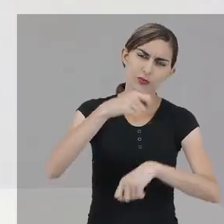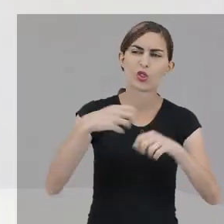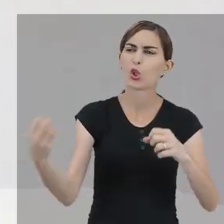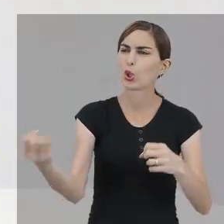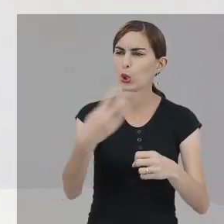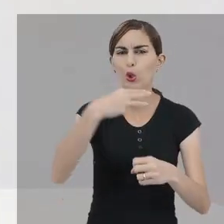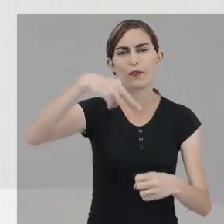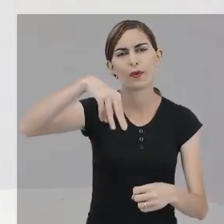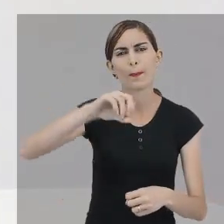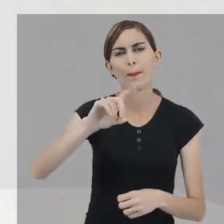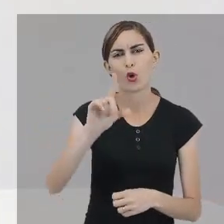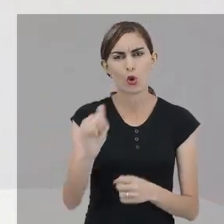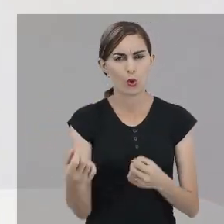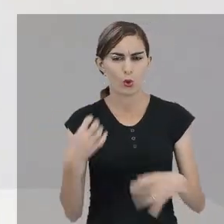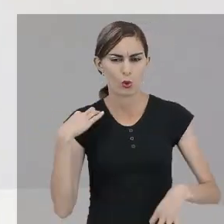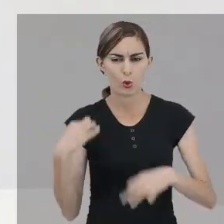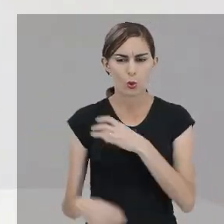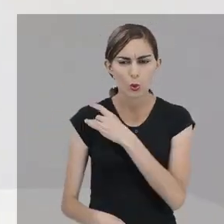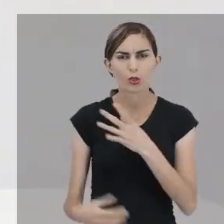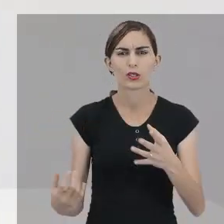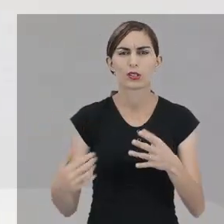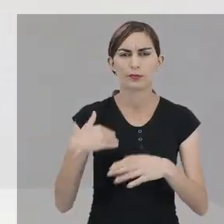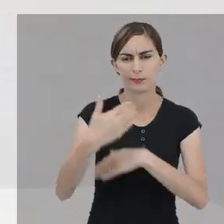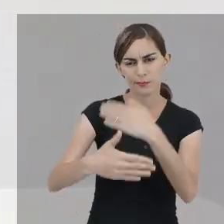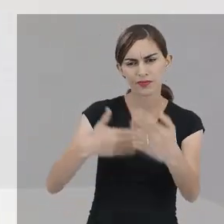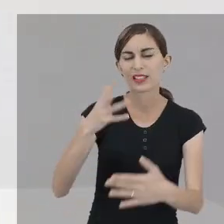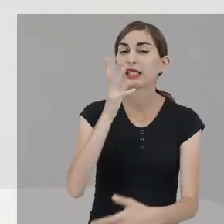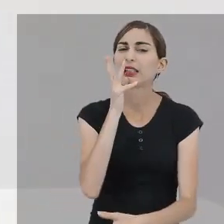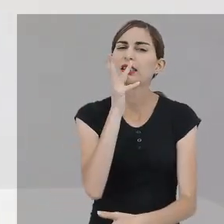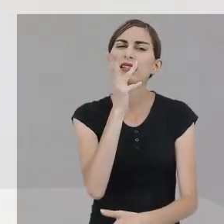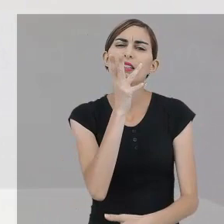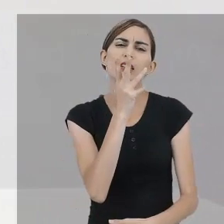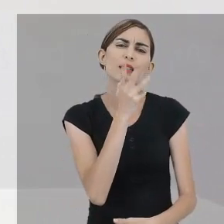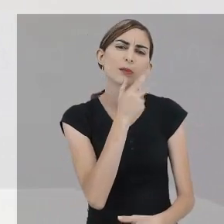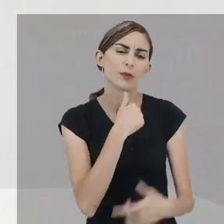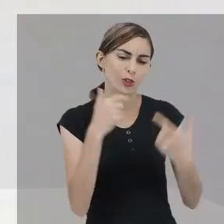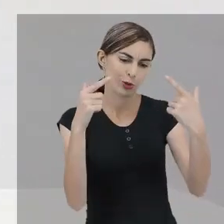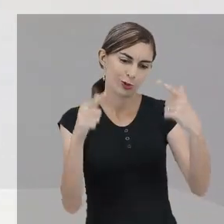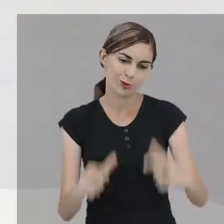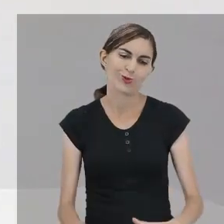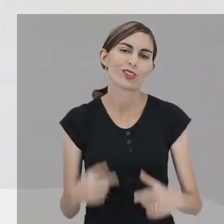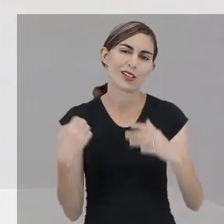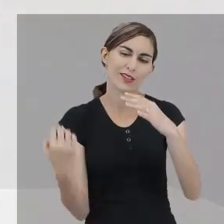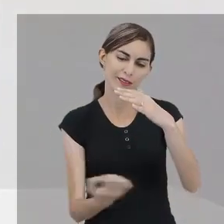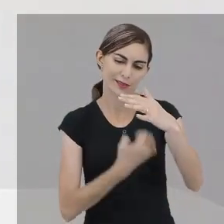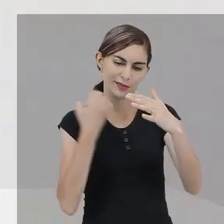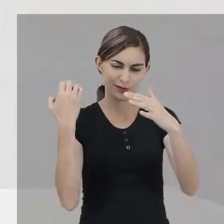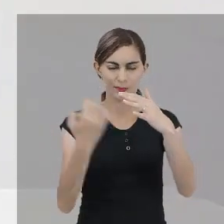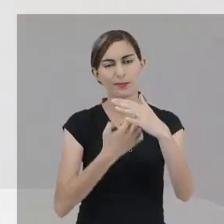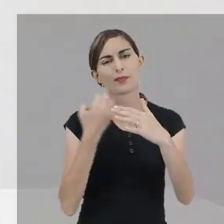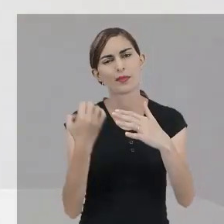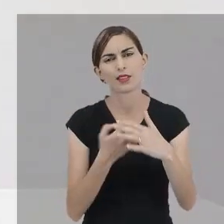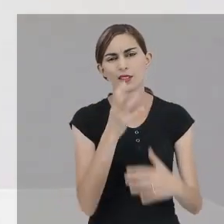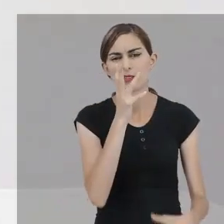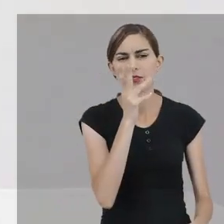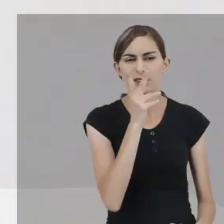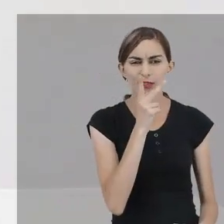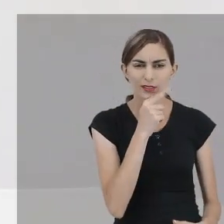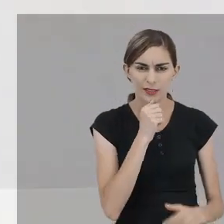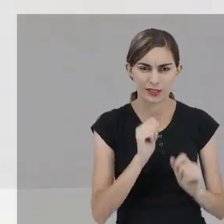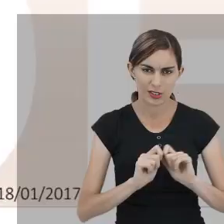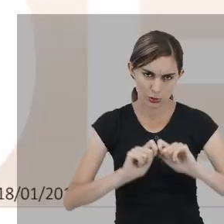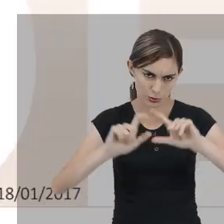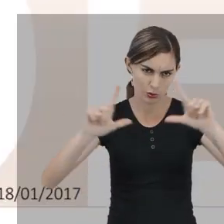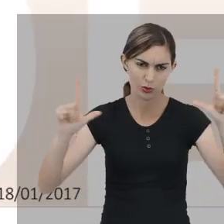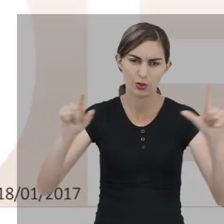nova moda e quais são as tendências, mas elas demoram a se realizar no local onde a empresa está instalada.